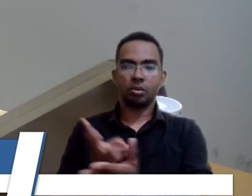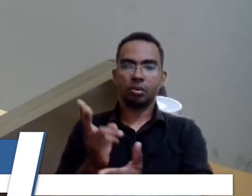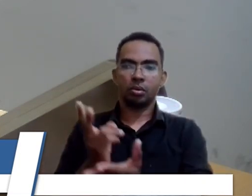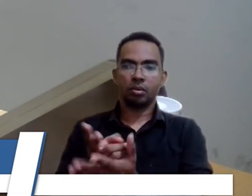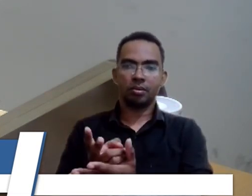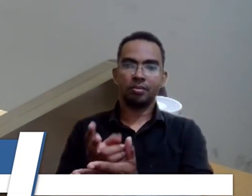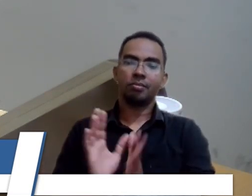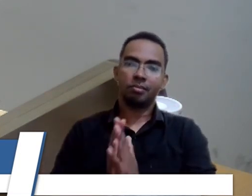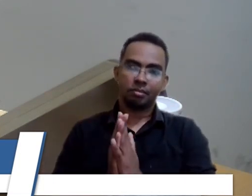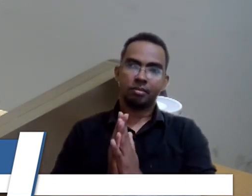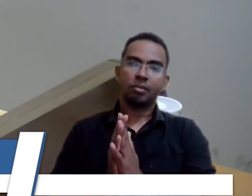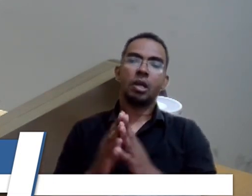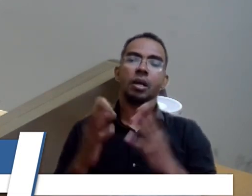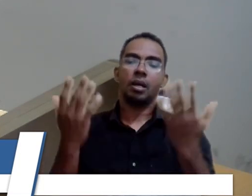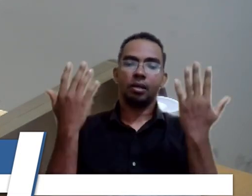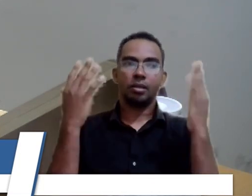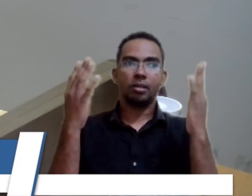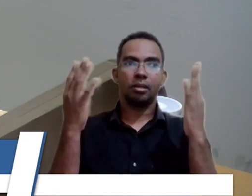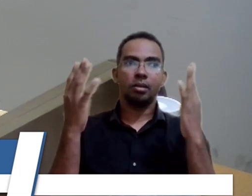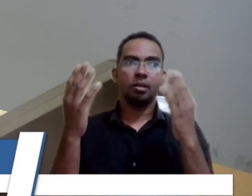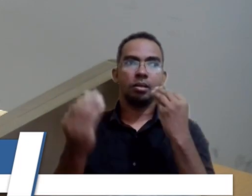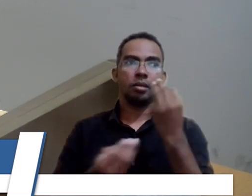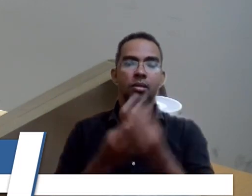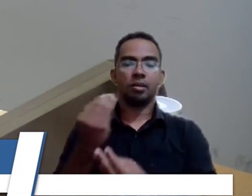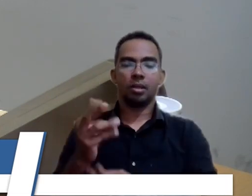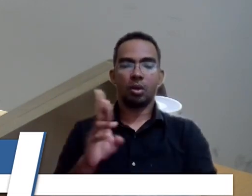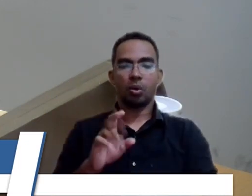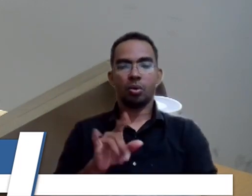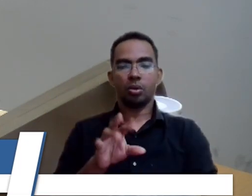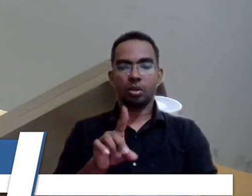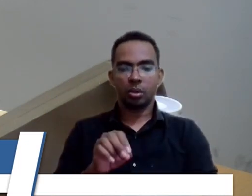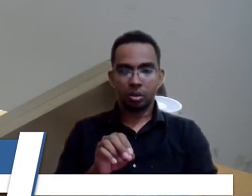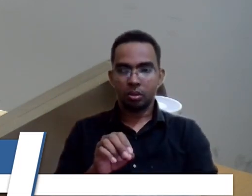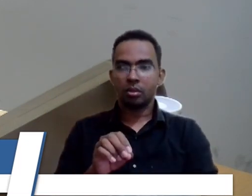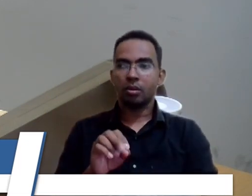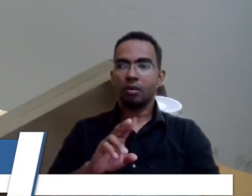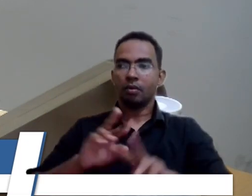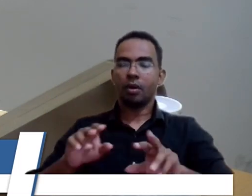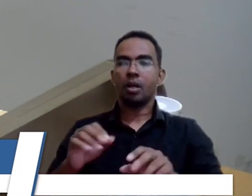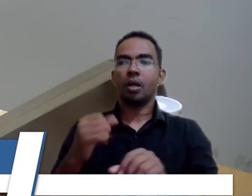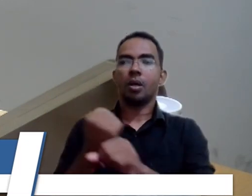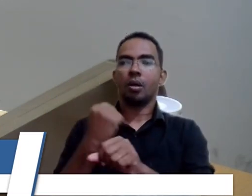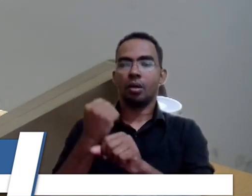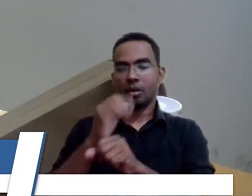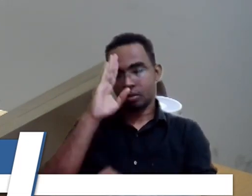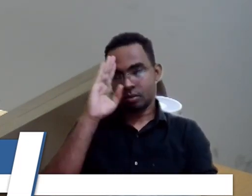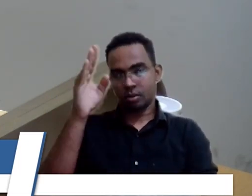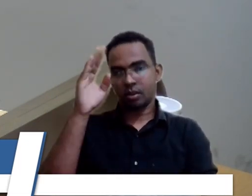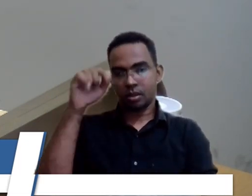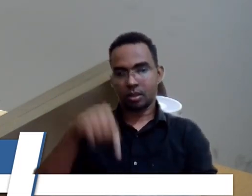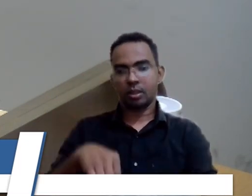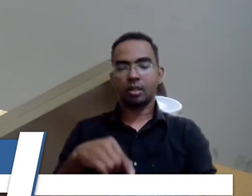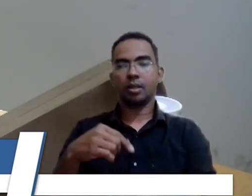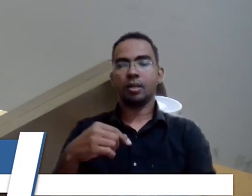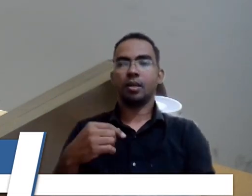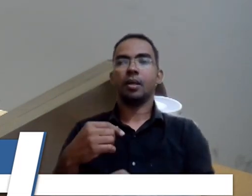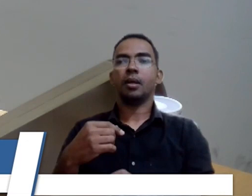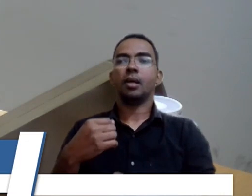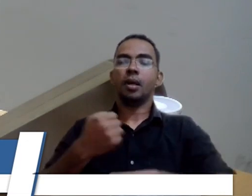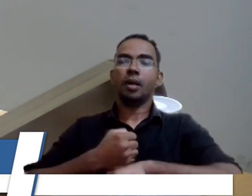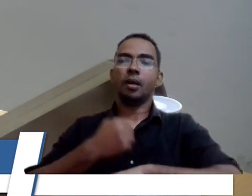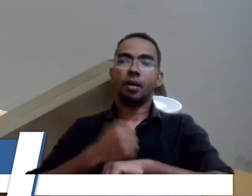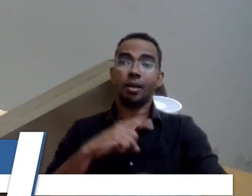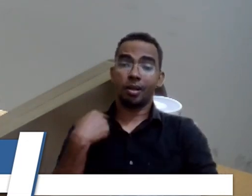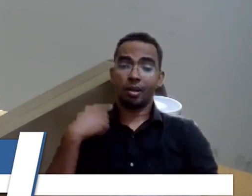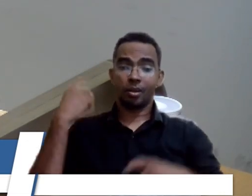Então eu tenho que parabenizar aí o Rodrigo Garcia, que deixou muitas obras, principalmente na cidade de Franca. Agora, esse negócio deixou nós